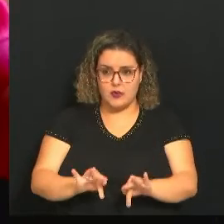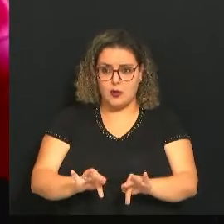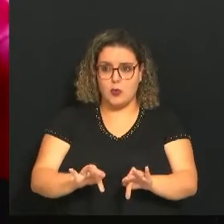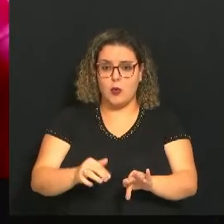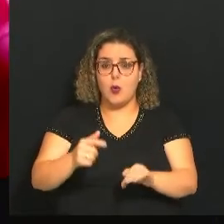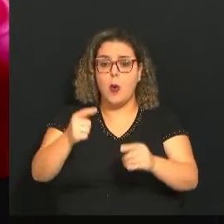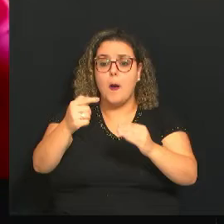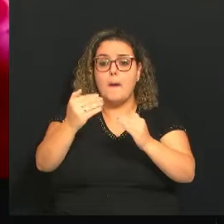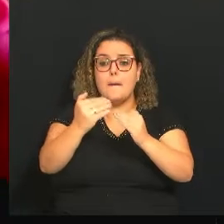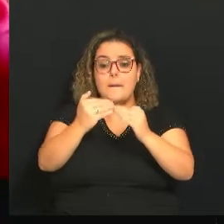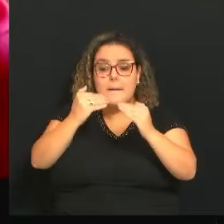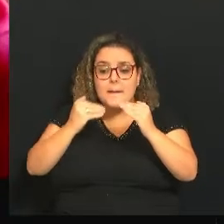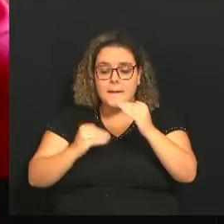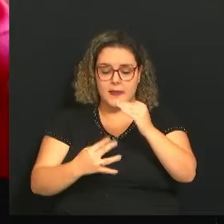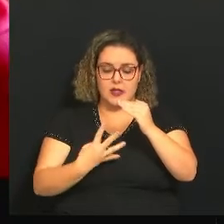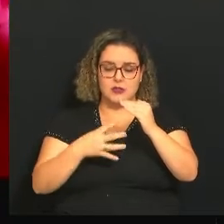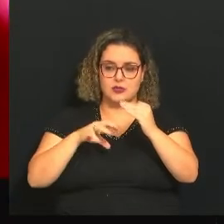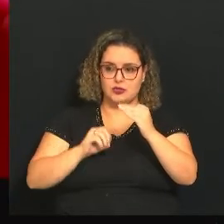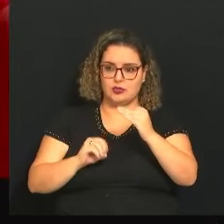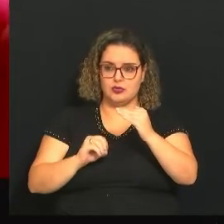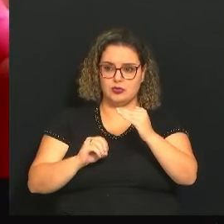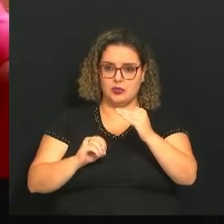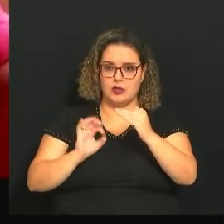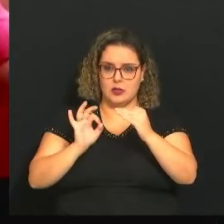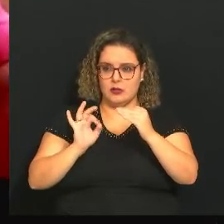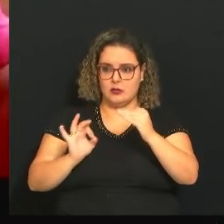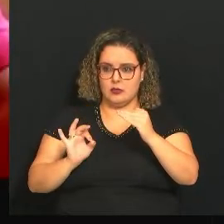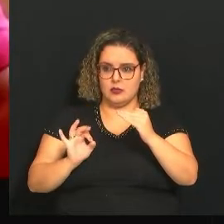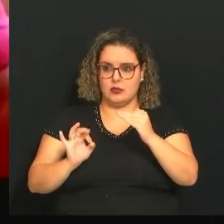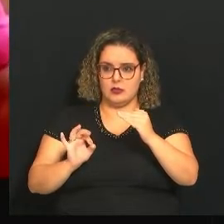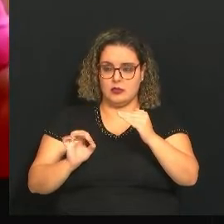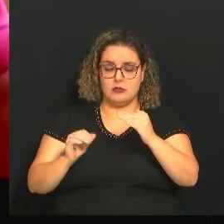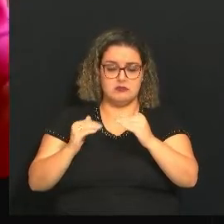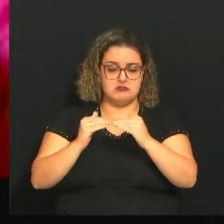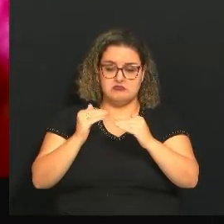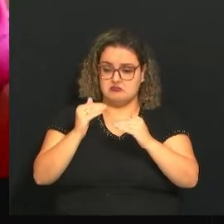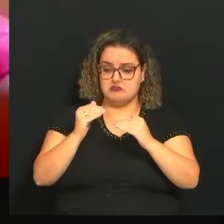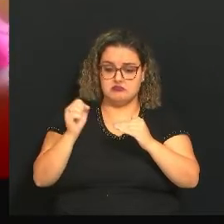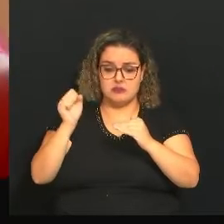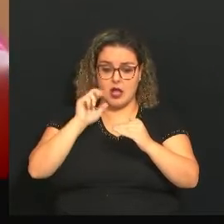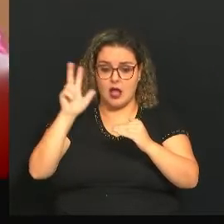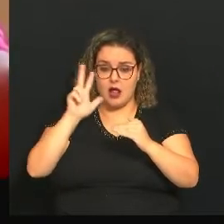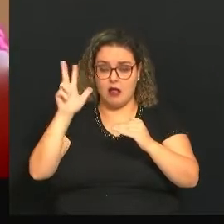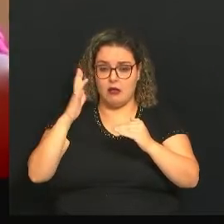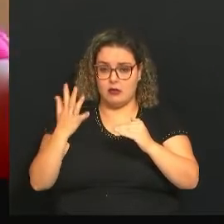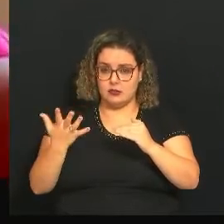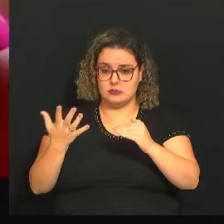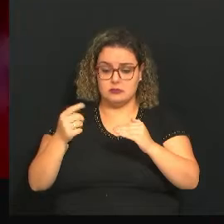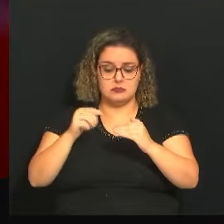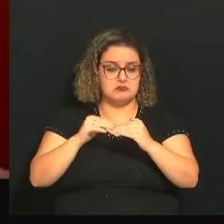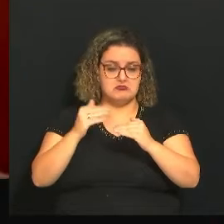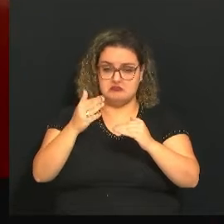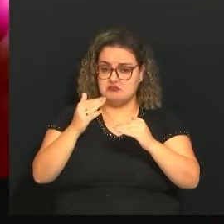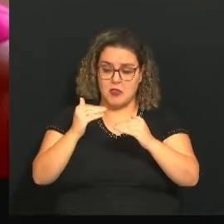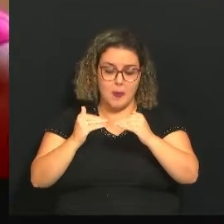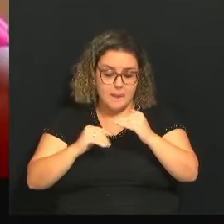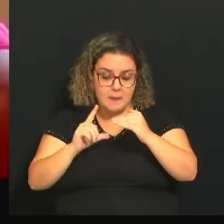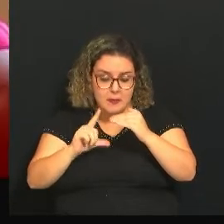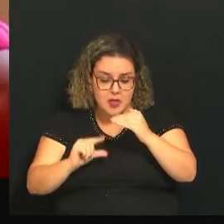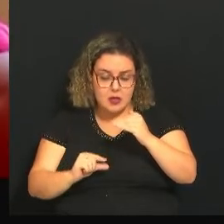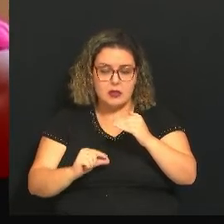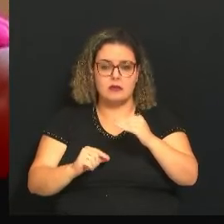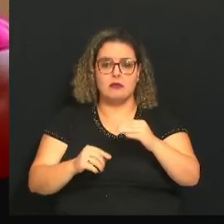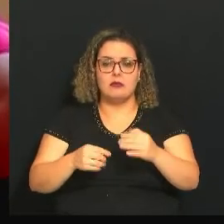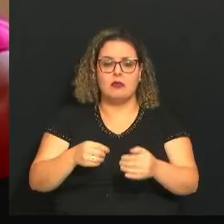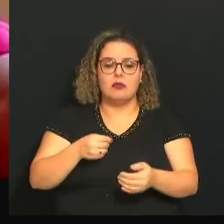nem próximo do limite de alerta. Então, não é por falta de dinheiro que o servidor público não está tendo reajuste. Eles estão dando uma migalha para os